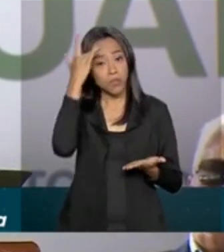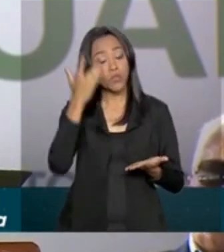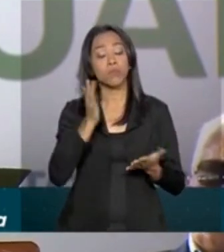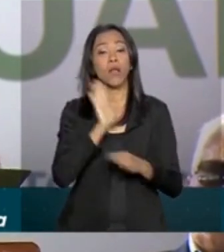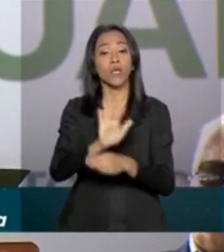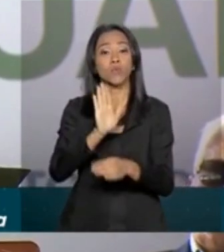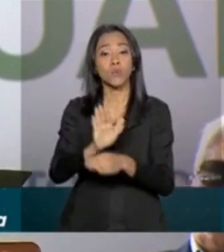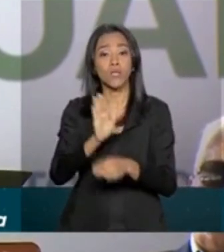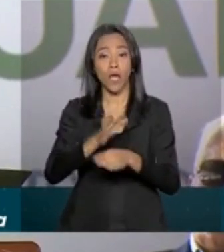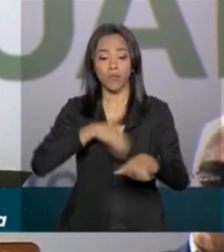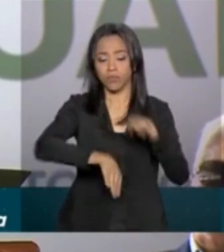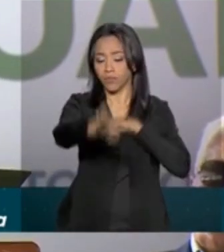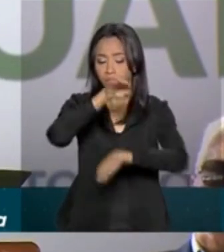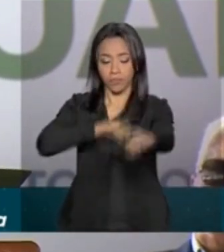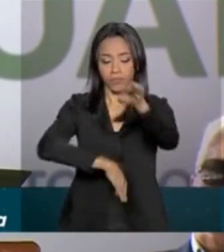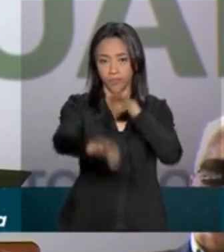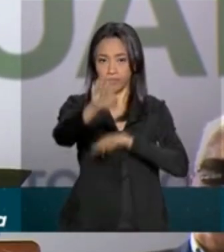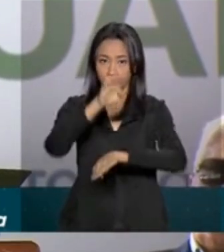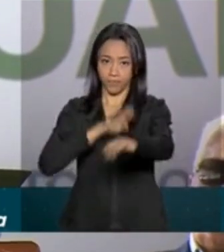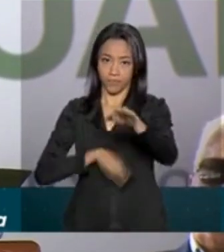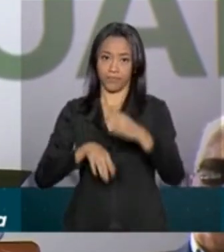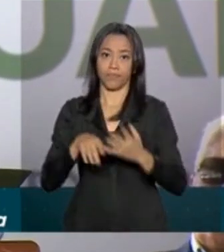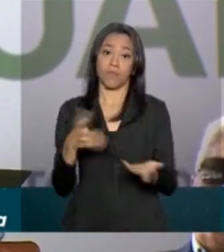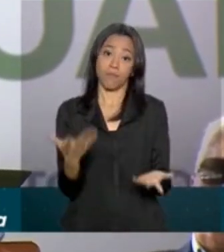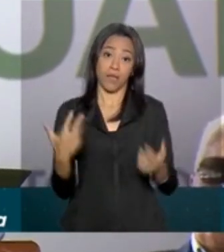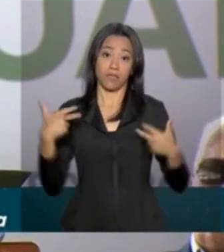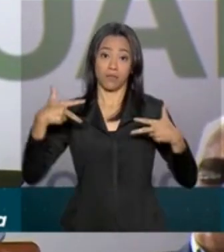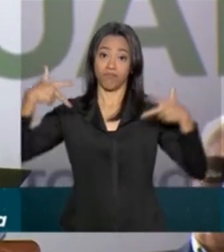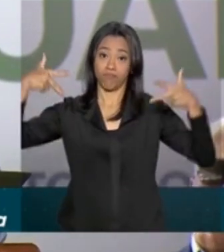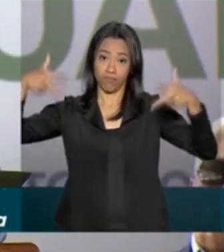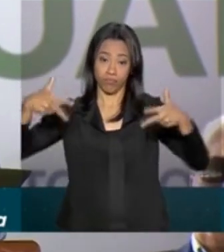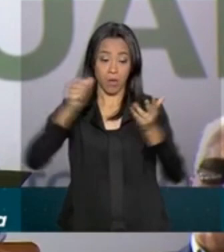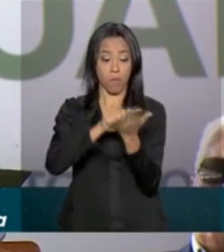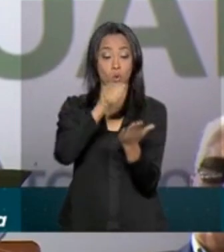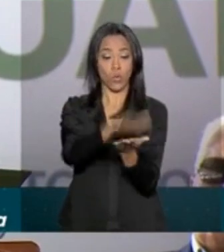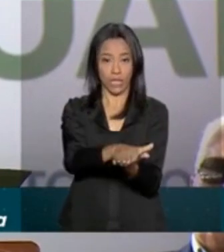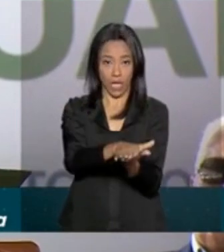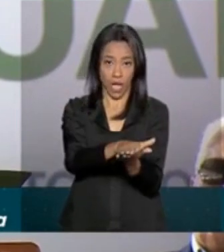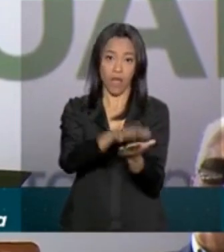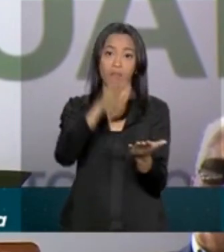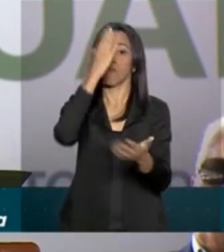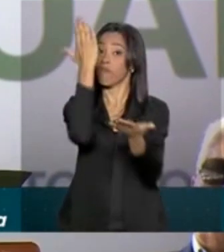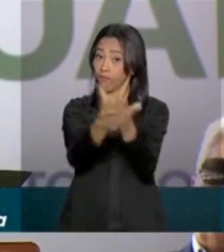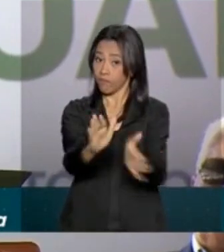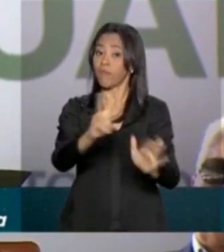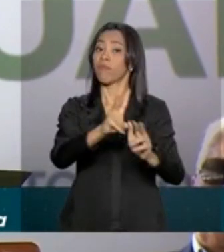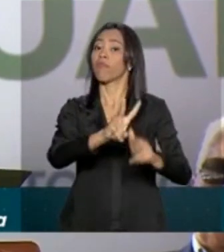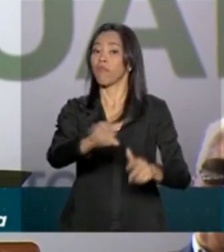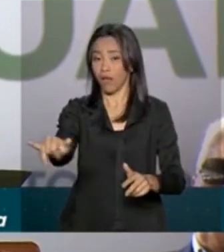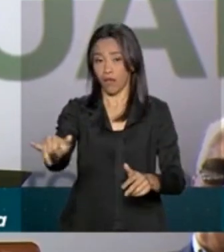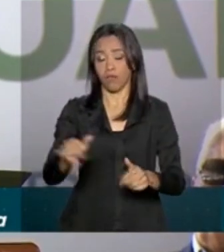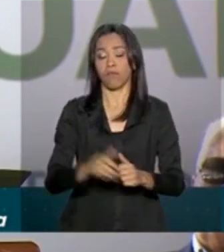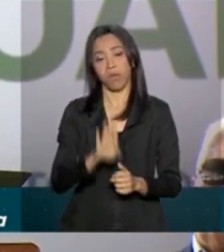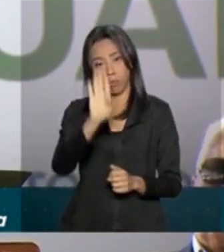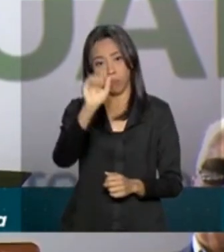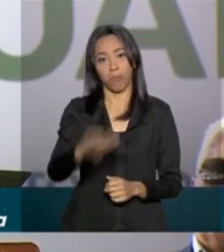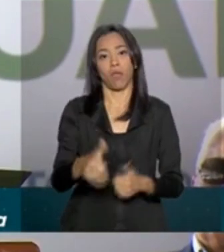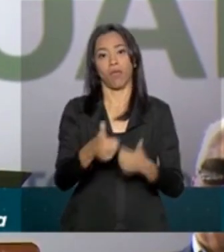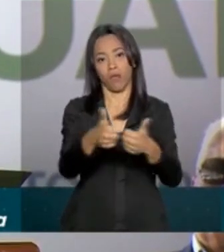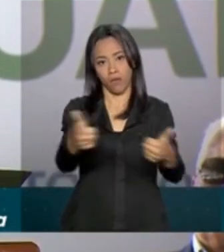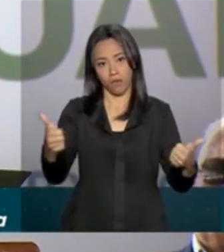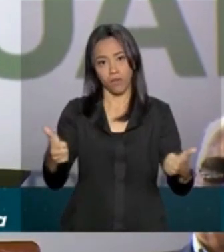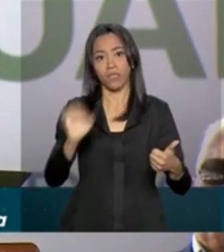do nosso estado. Mas a multagem eletrônica vai deixar de existir para o bem